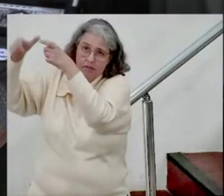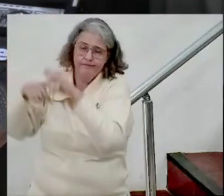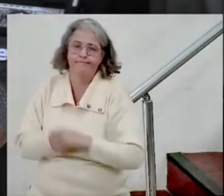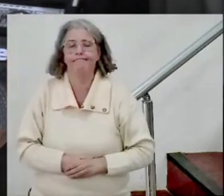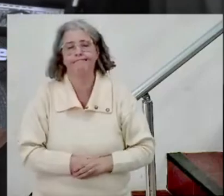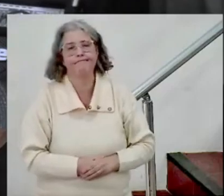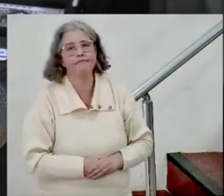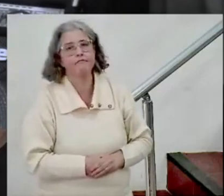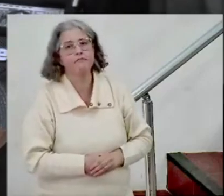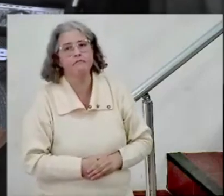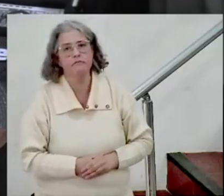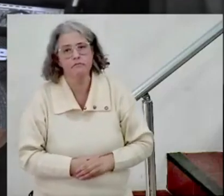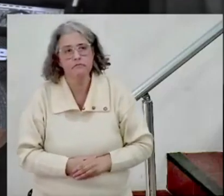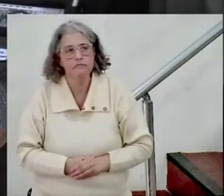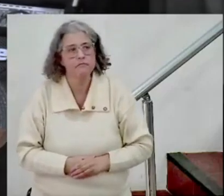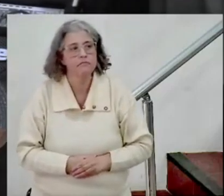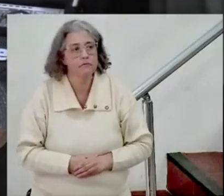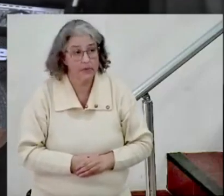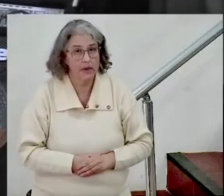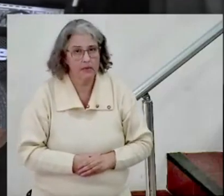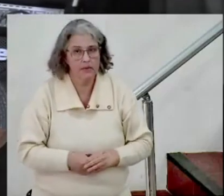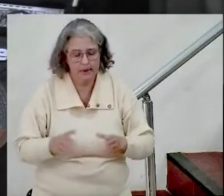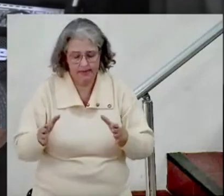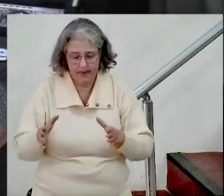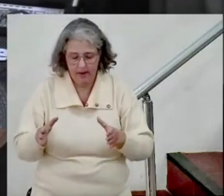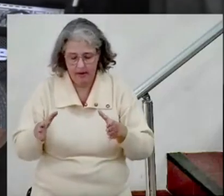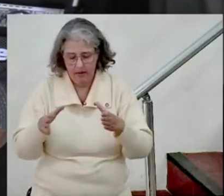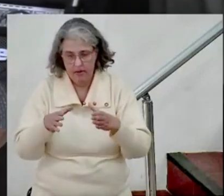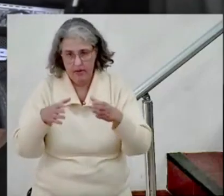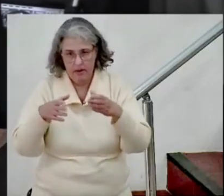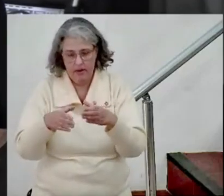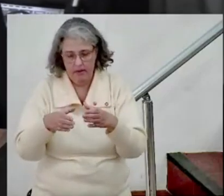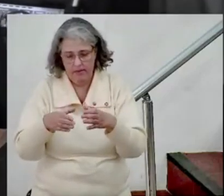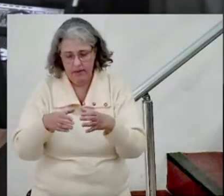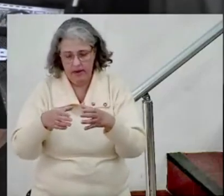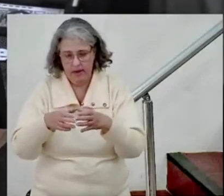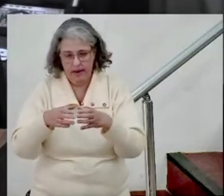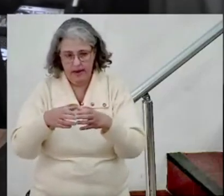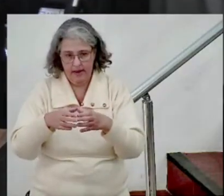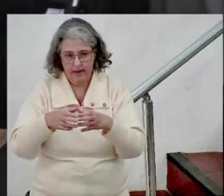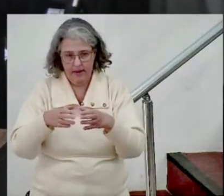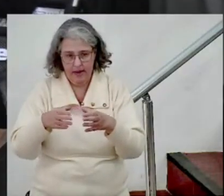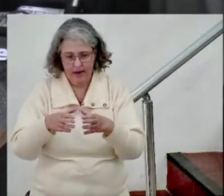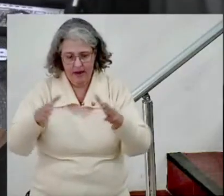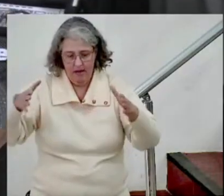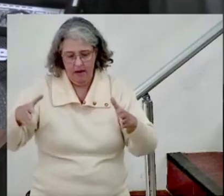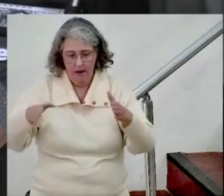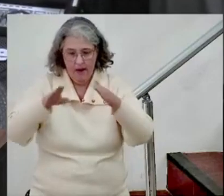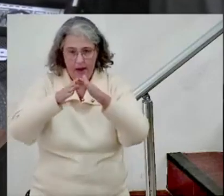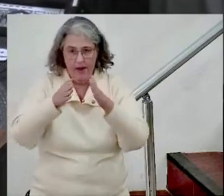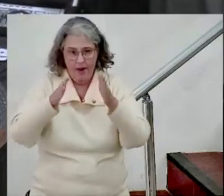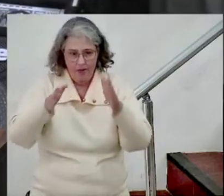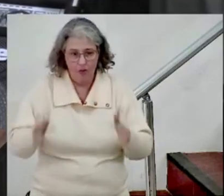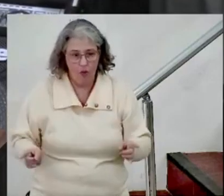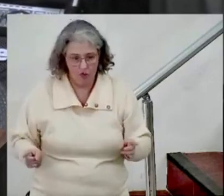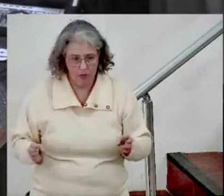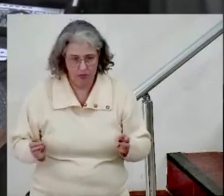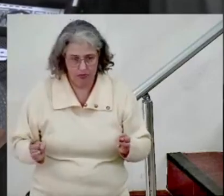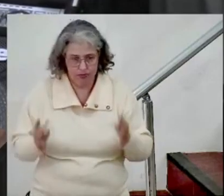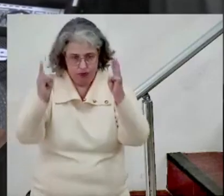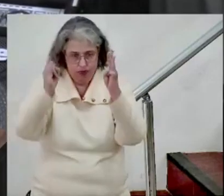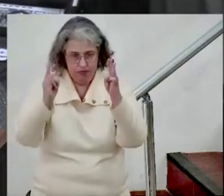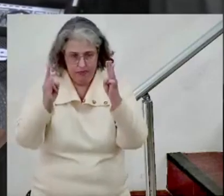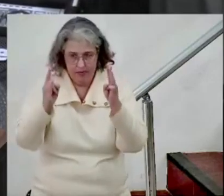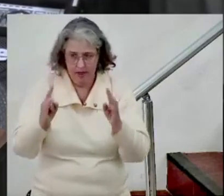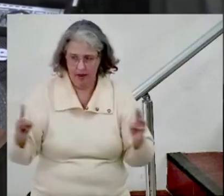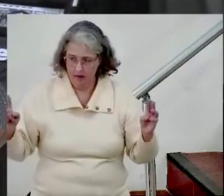certeza? Dupla camada de muralhas. Por quê? Porque se o inimigo atravessa a primeira, ainda tem um tanto de